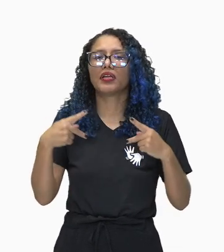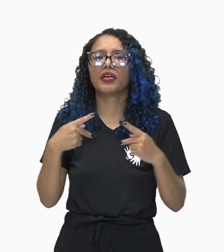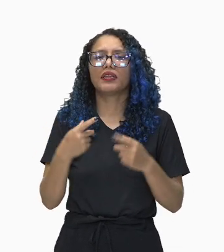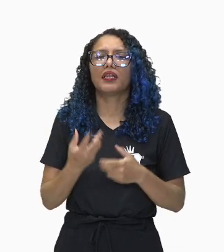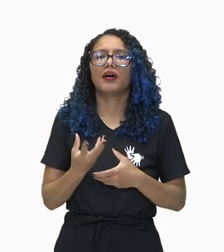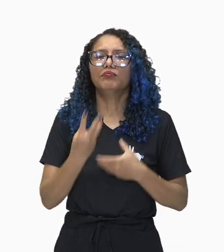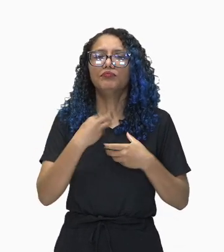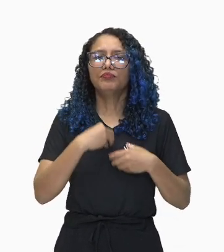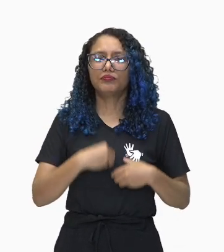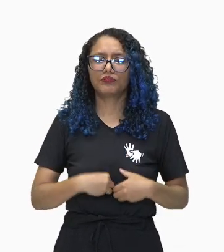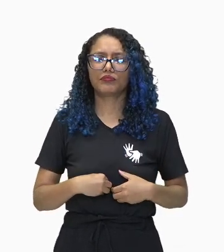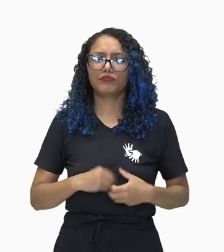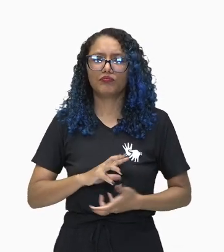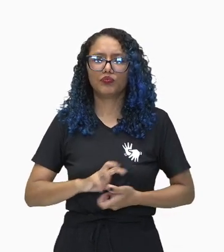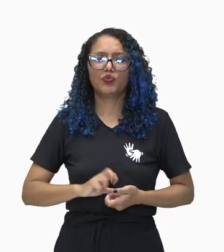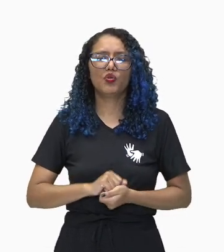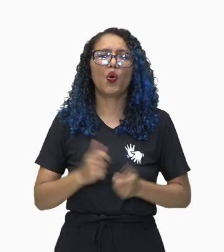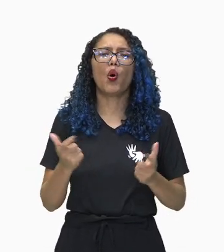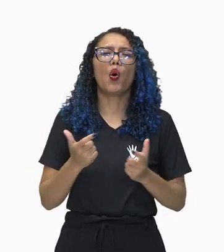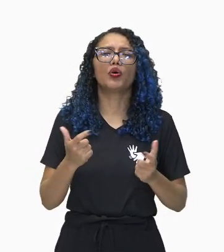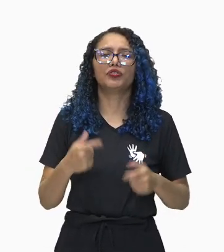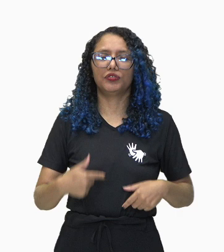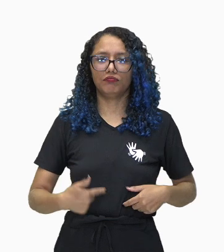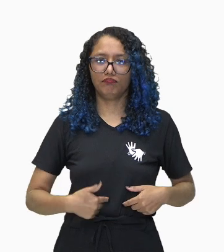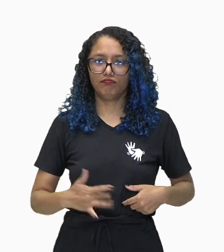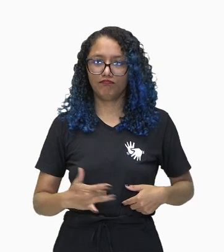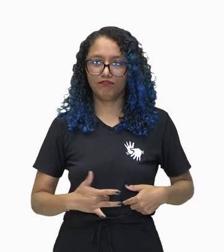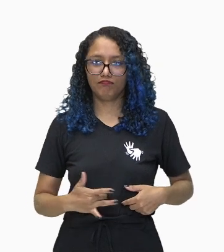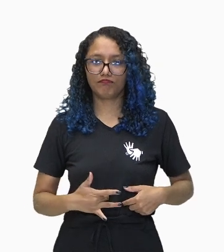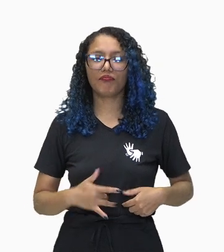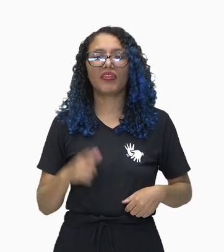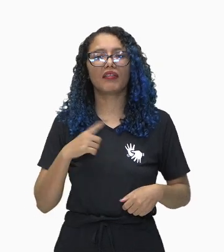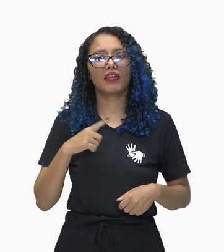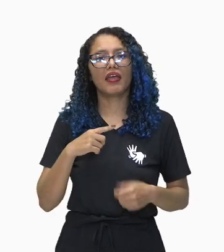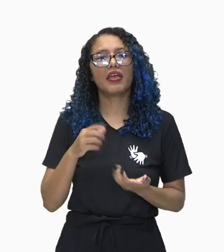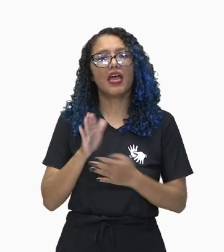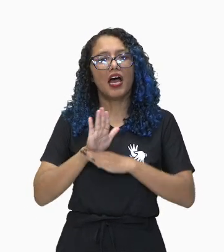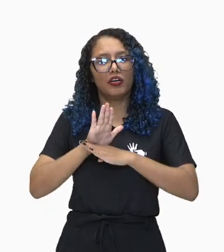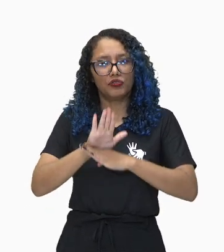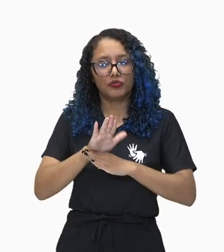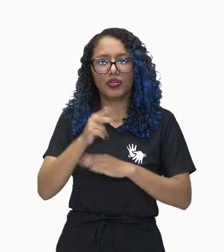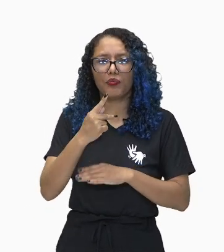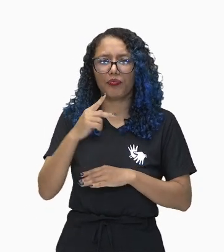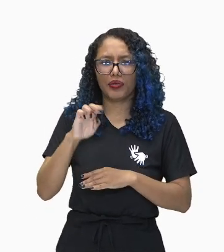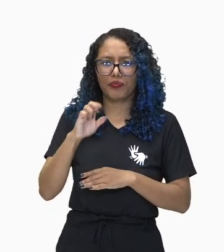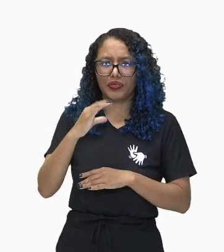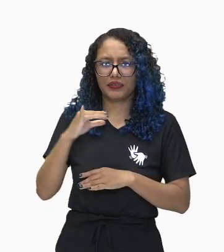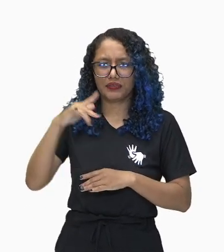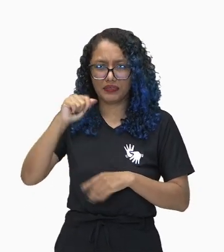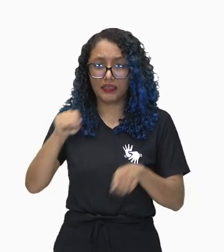digerida no estômago, com a ajuda da pepsina e do suco gástrico. Aí elas serão quebradas, todas